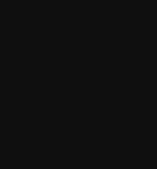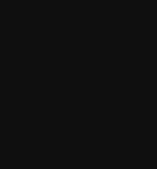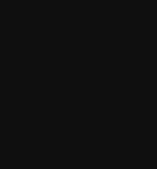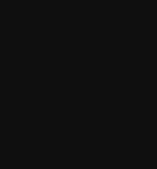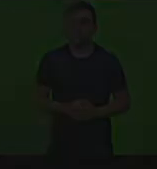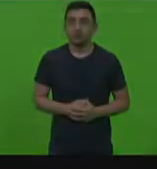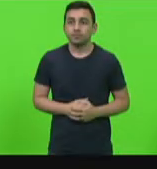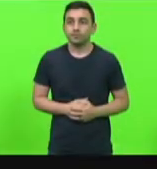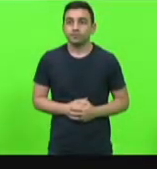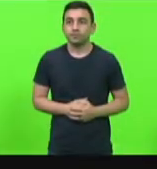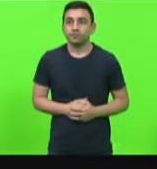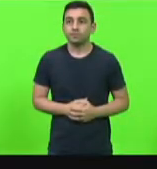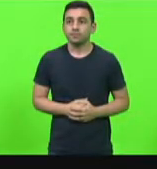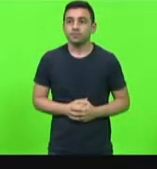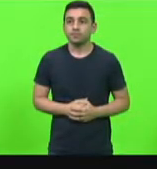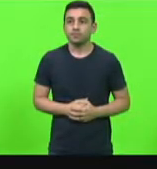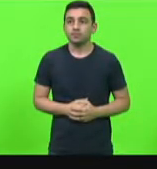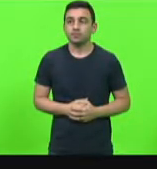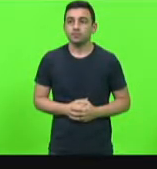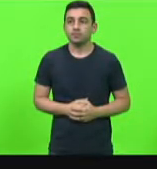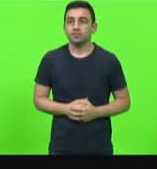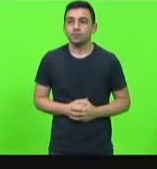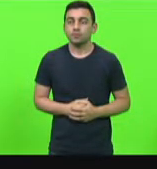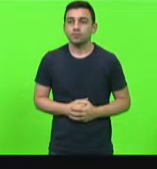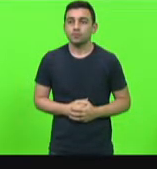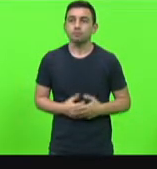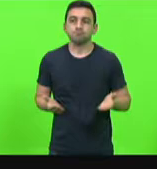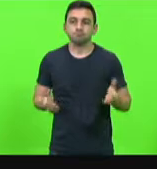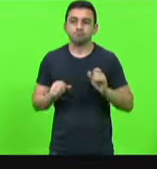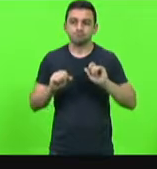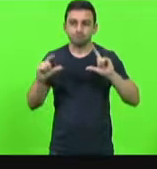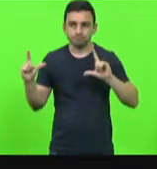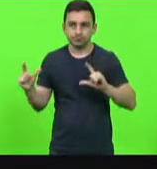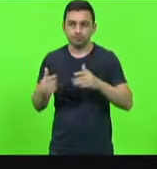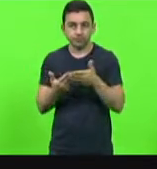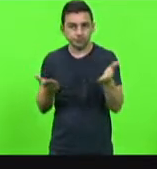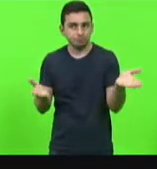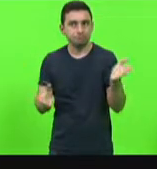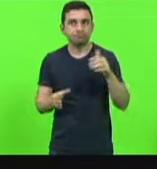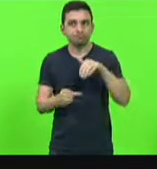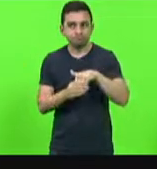Está aberto o painel para que os senhores e senhoras deputados possam exercer seu direito de voto.